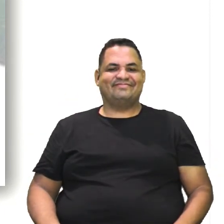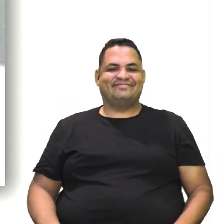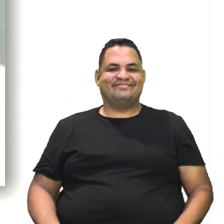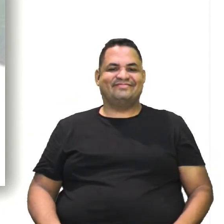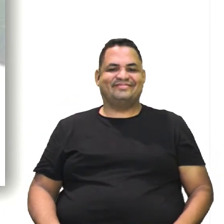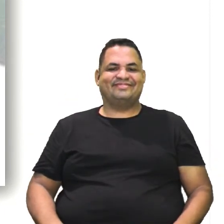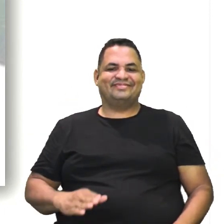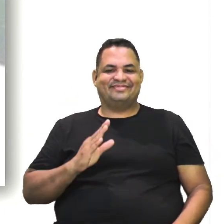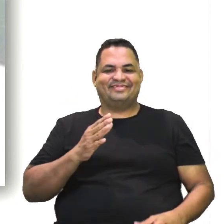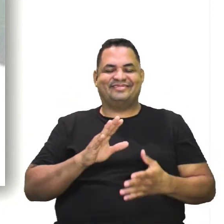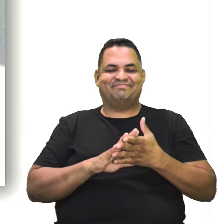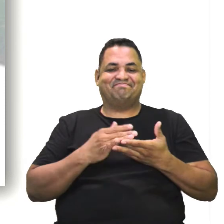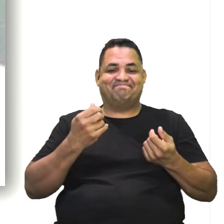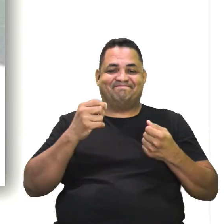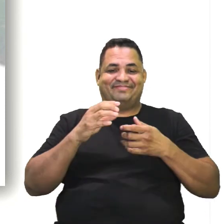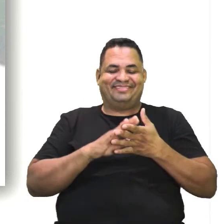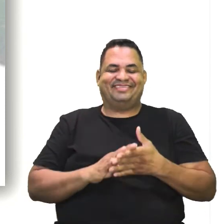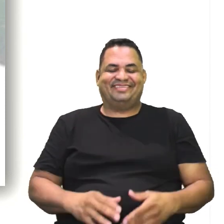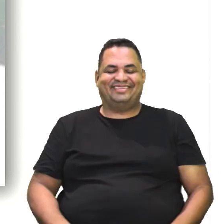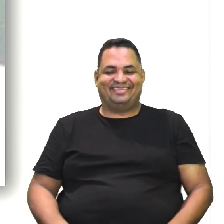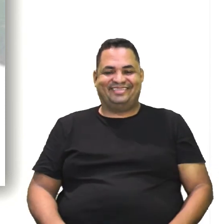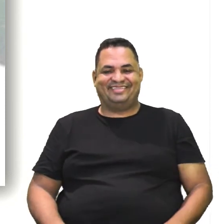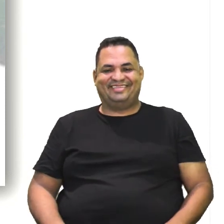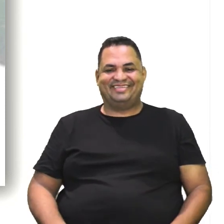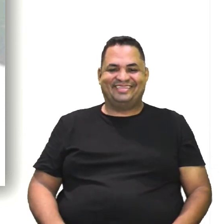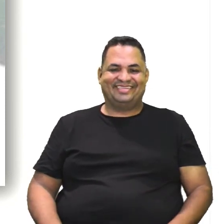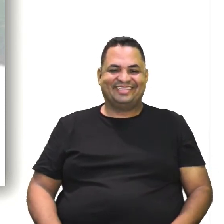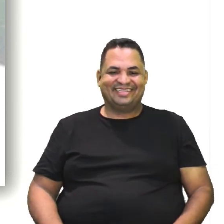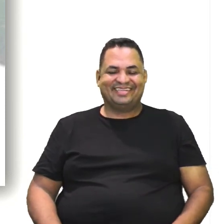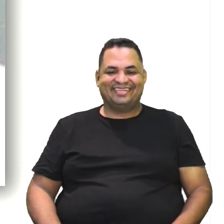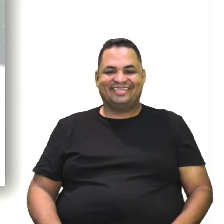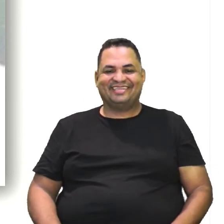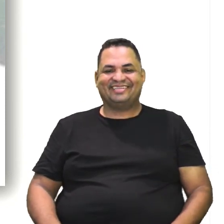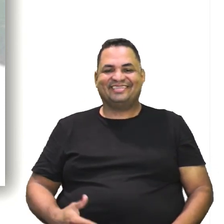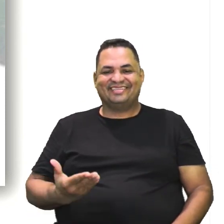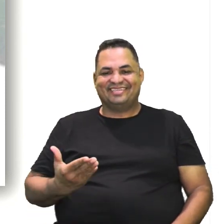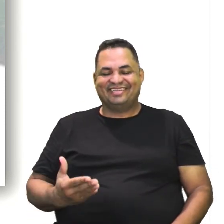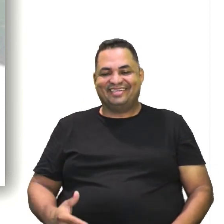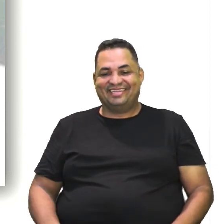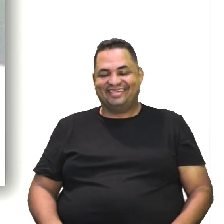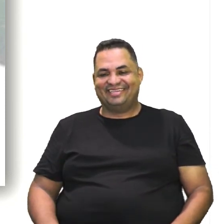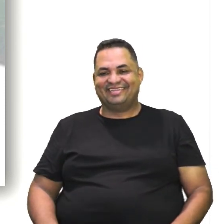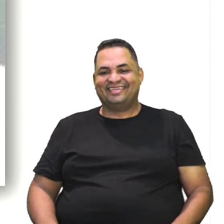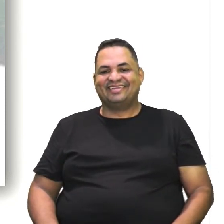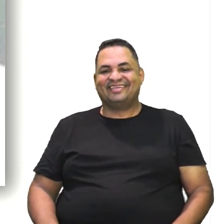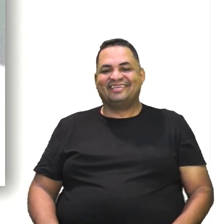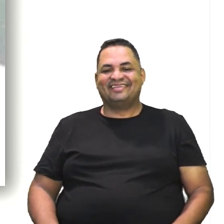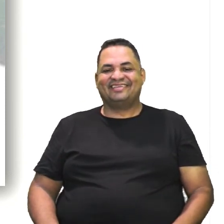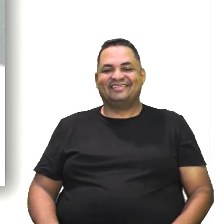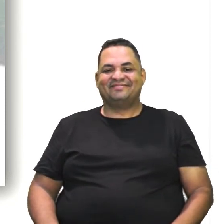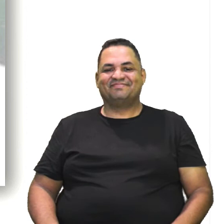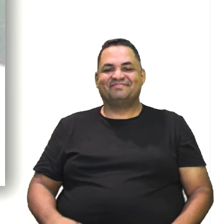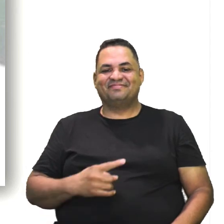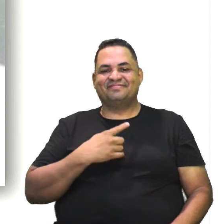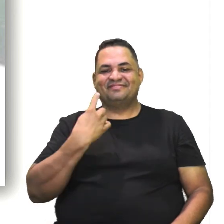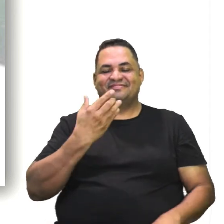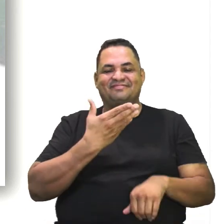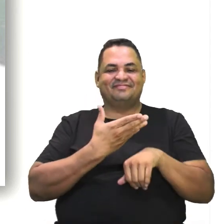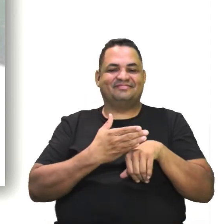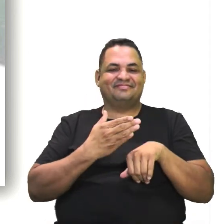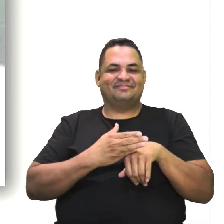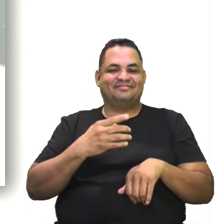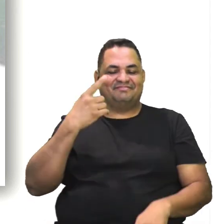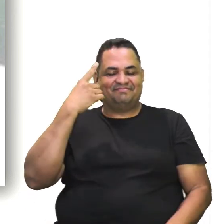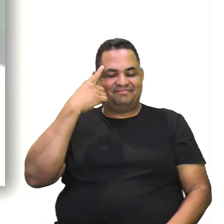Ixi, que muita gente precisa fazer isso, né, professor Sam? Né? Oh, meu Deus do céu! Olha o nosso teste